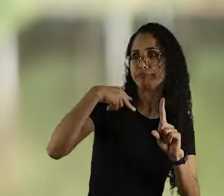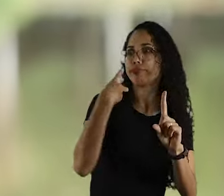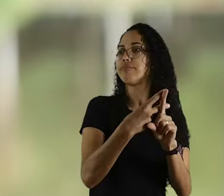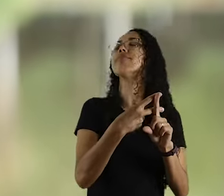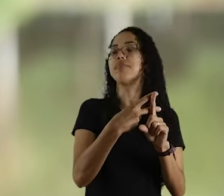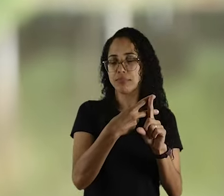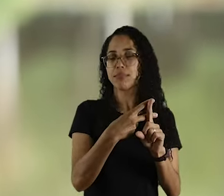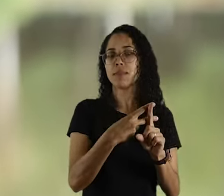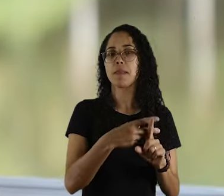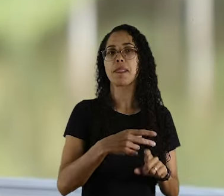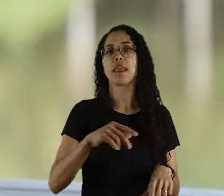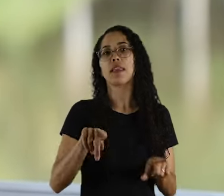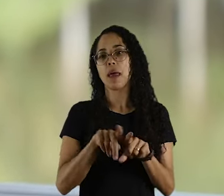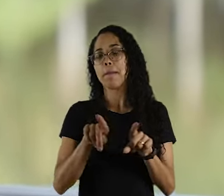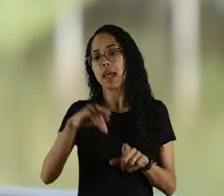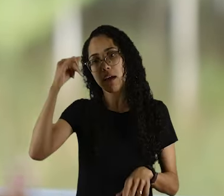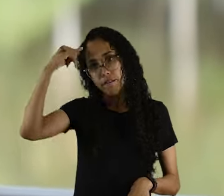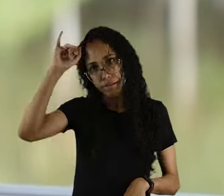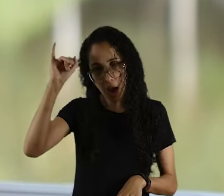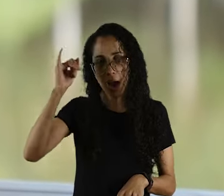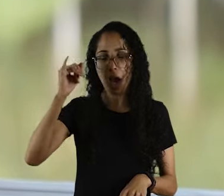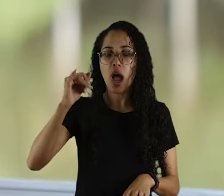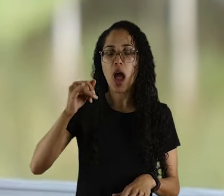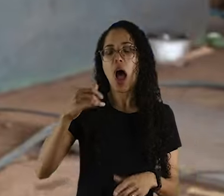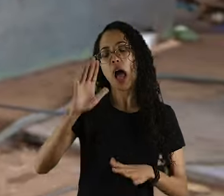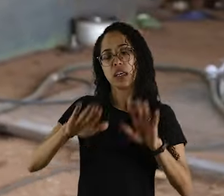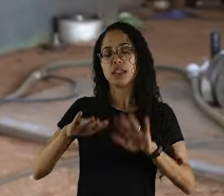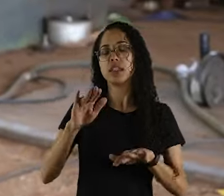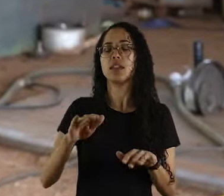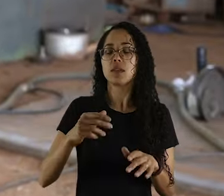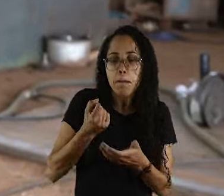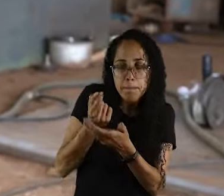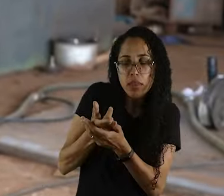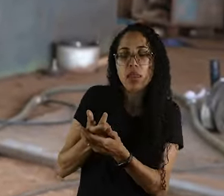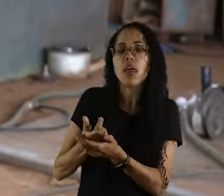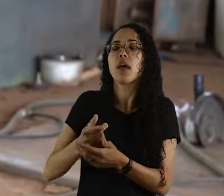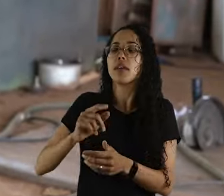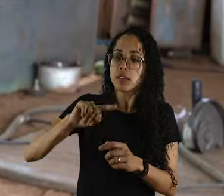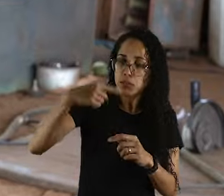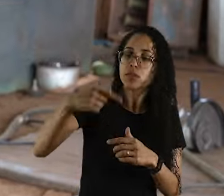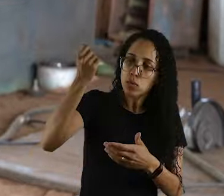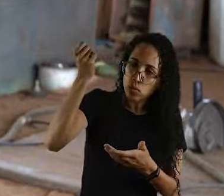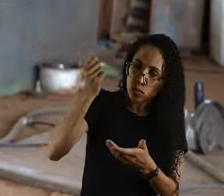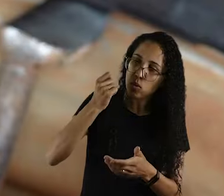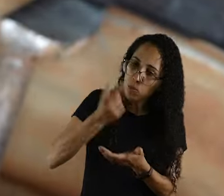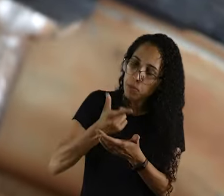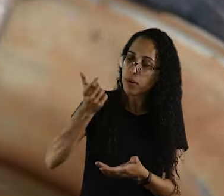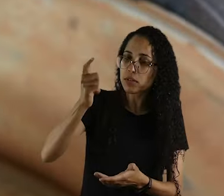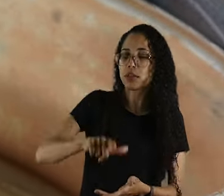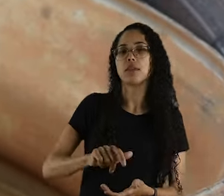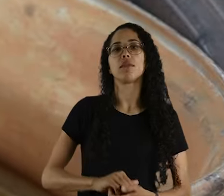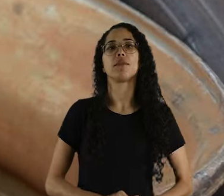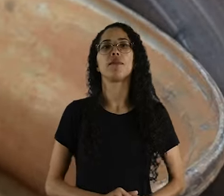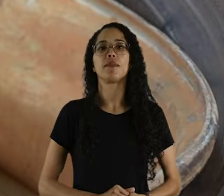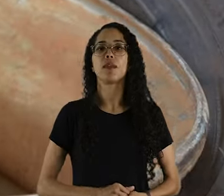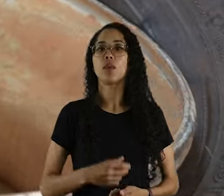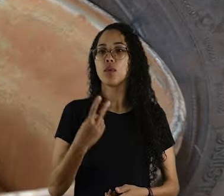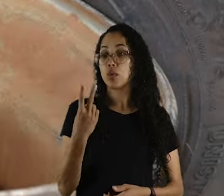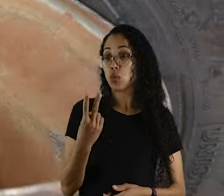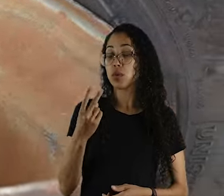vaca leiteira, eu quero vender ela e investir em outra. Eu fiz uma capitalização lá que ele falou, olha, tá aqui 2 milhões,